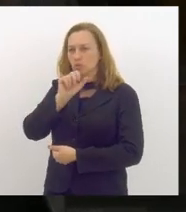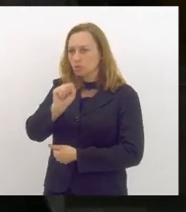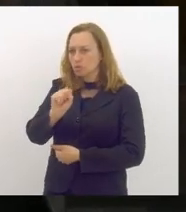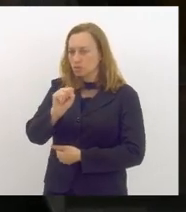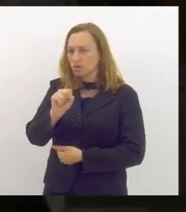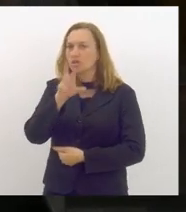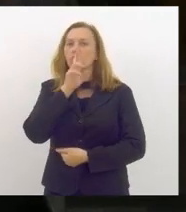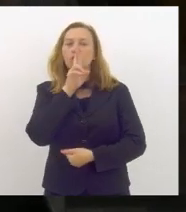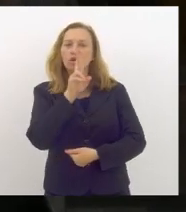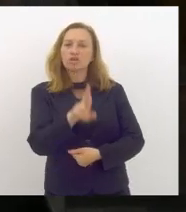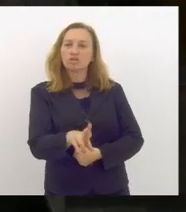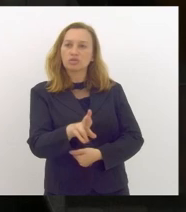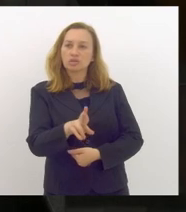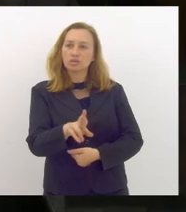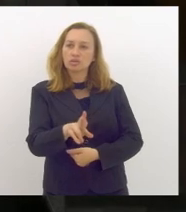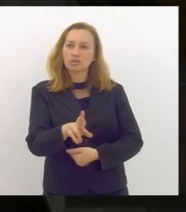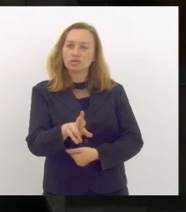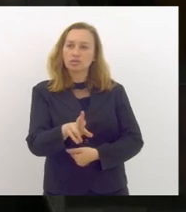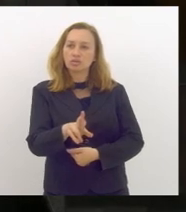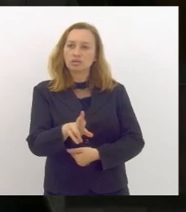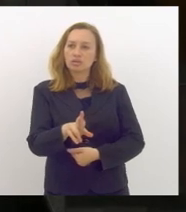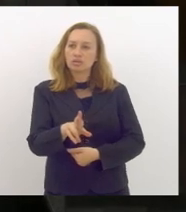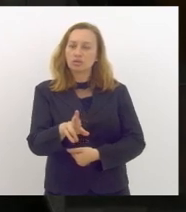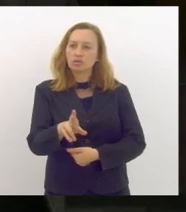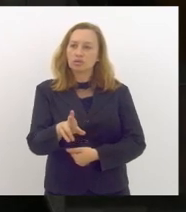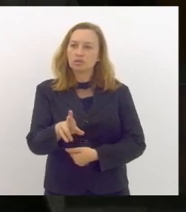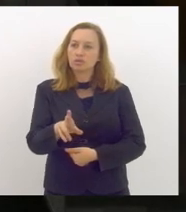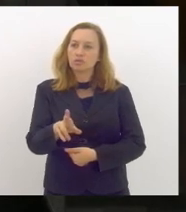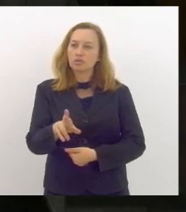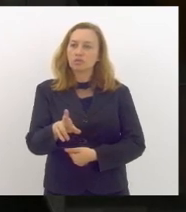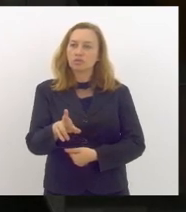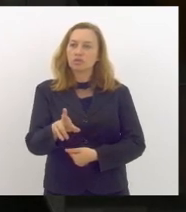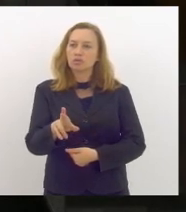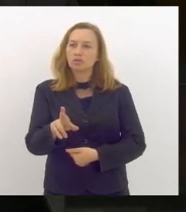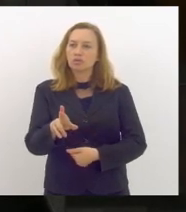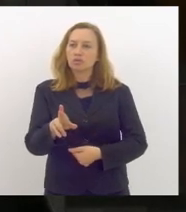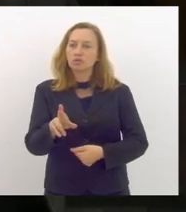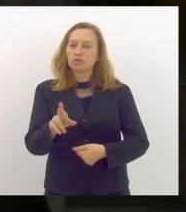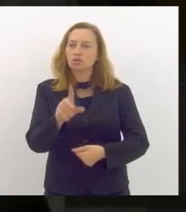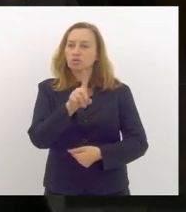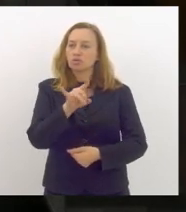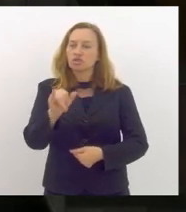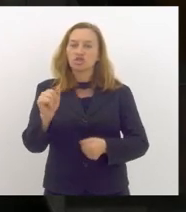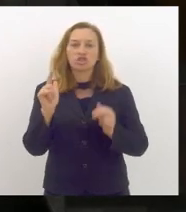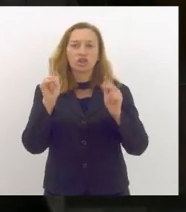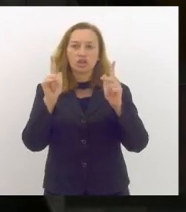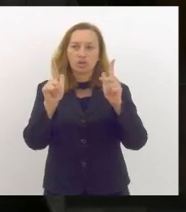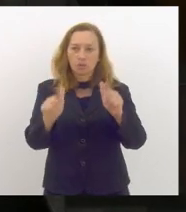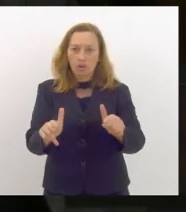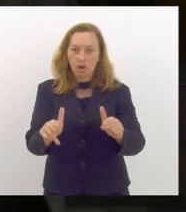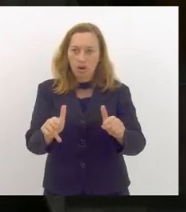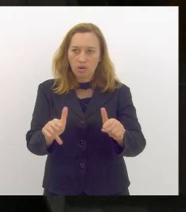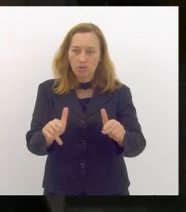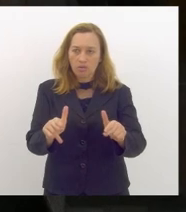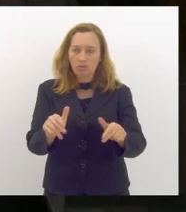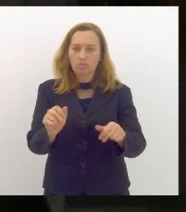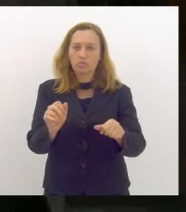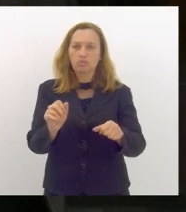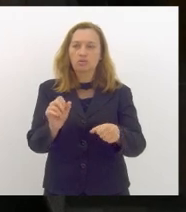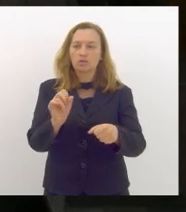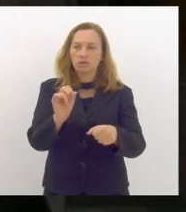dar o resultado do pleito eleitoral no mesmo dia que ele se